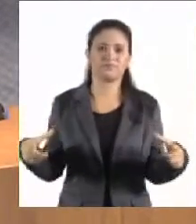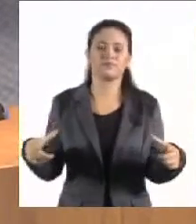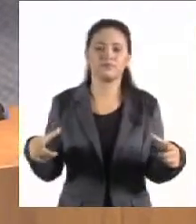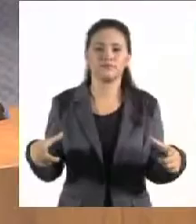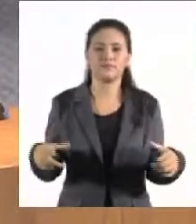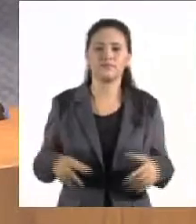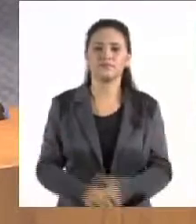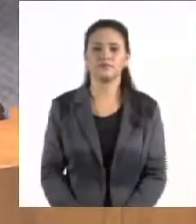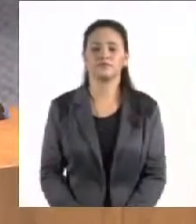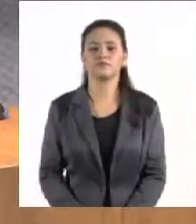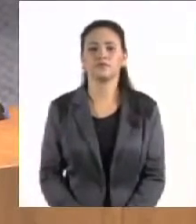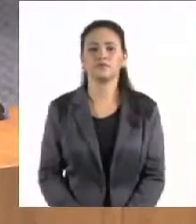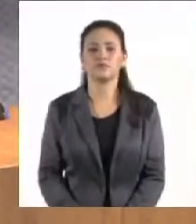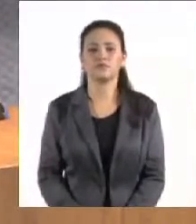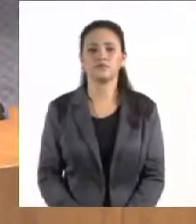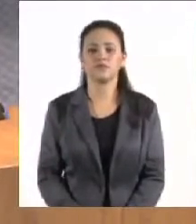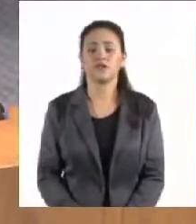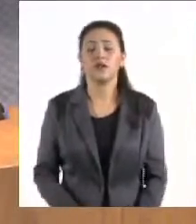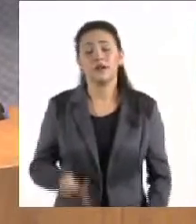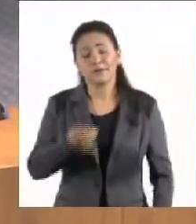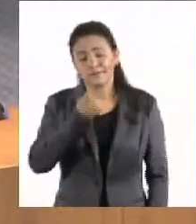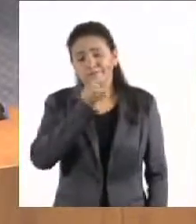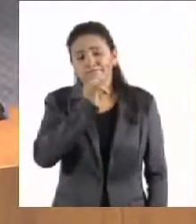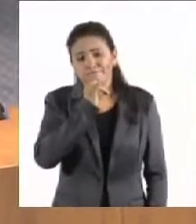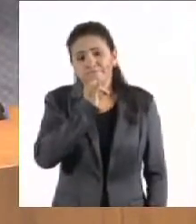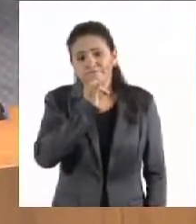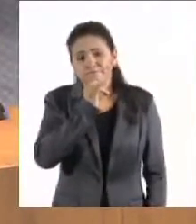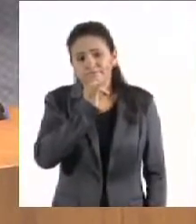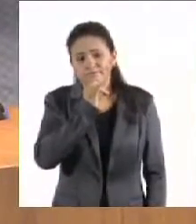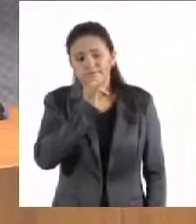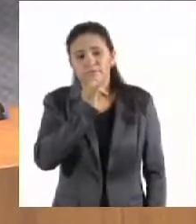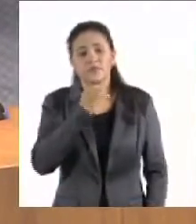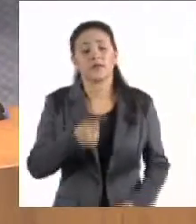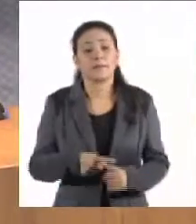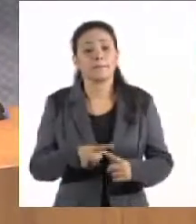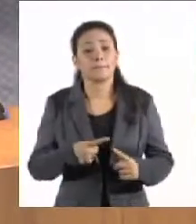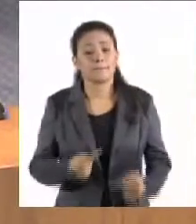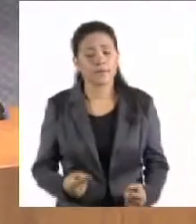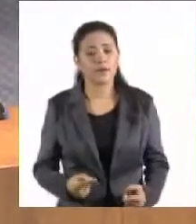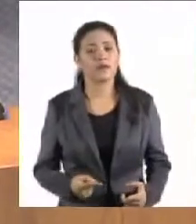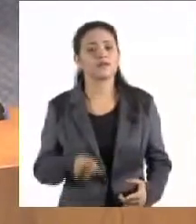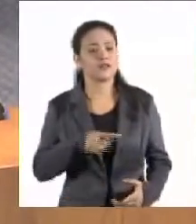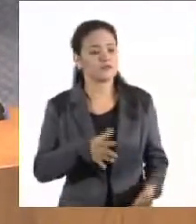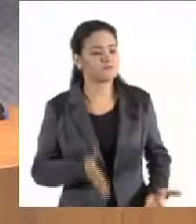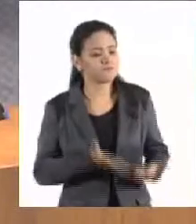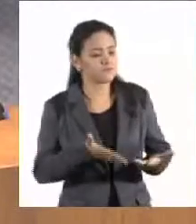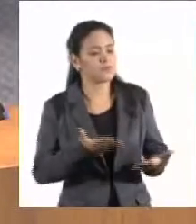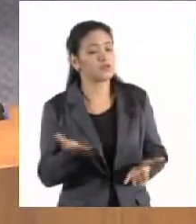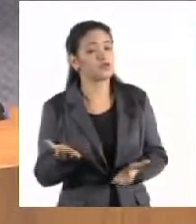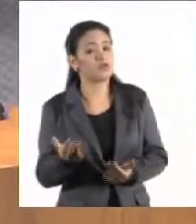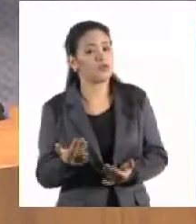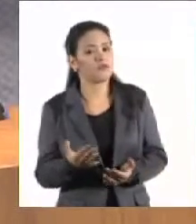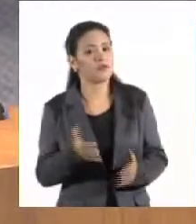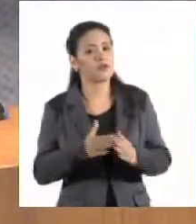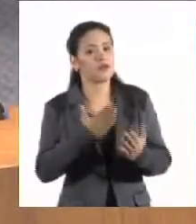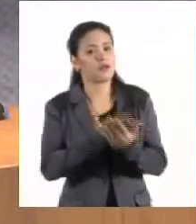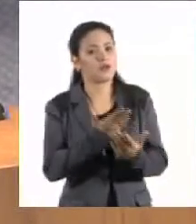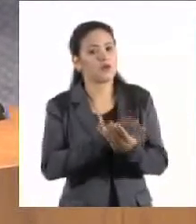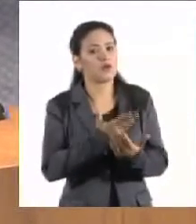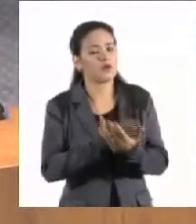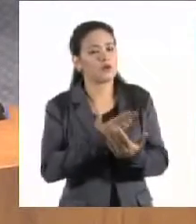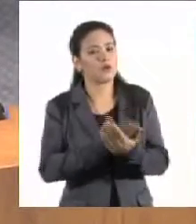ensino particular, e essa é a triste realidade, para que ela possa concorrer de pé de igualdade, para que possa de verdade entrar no ensino